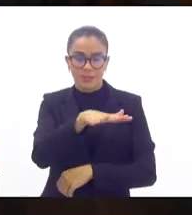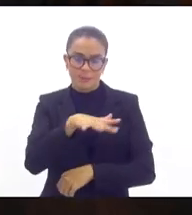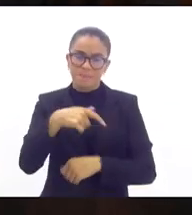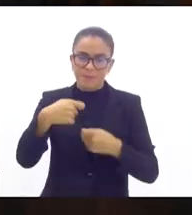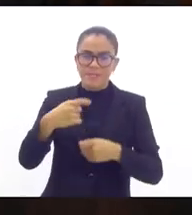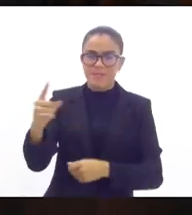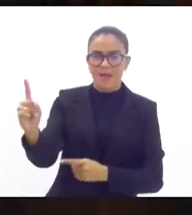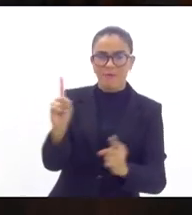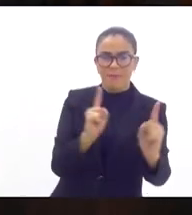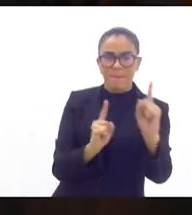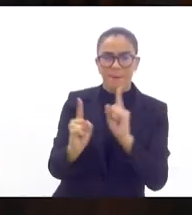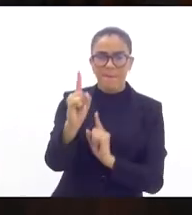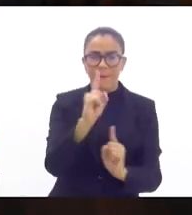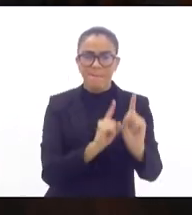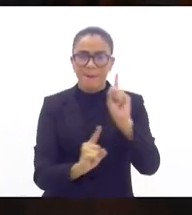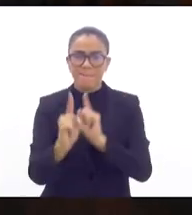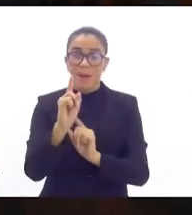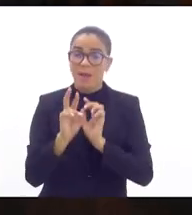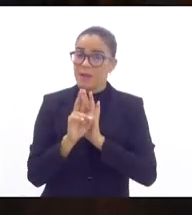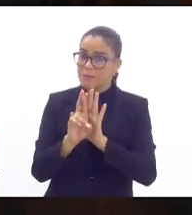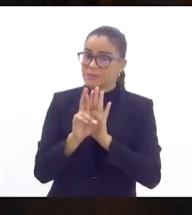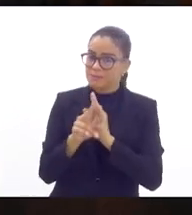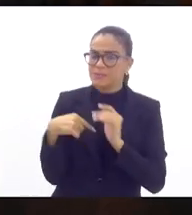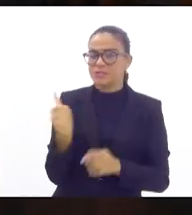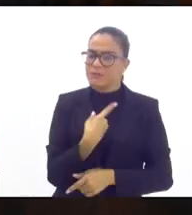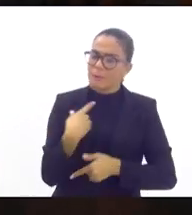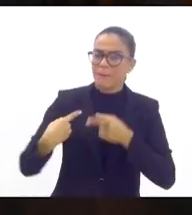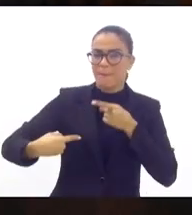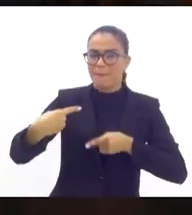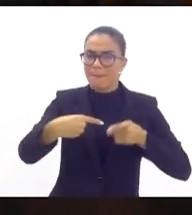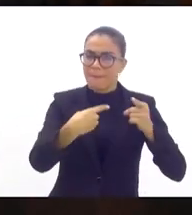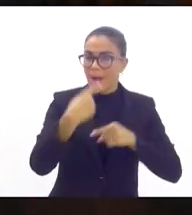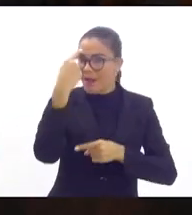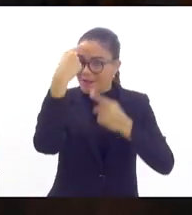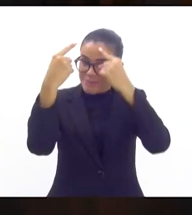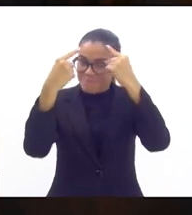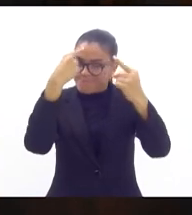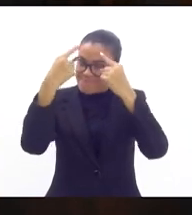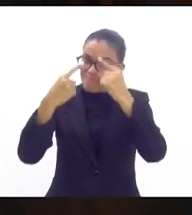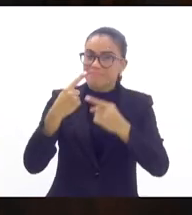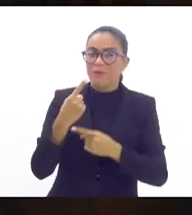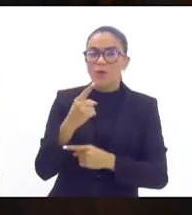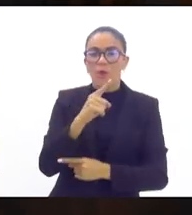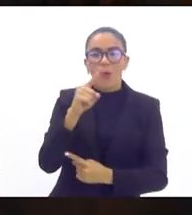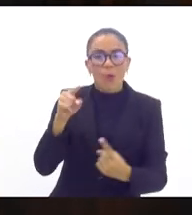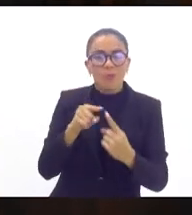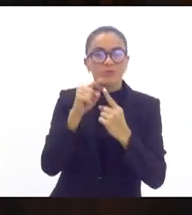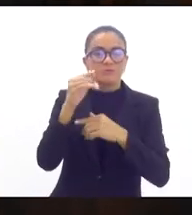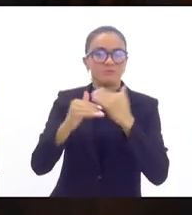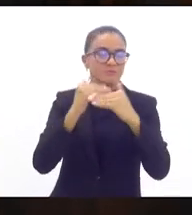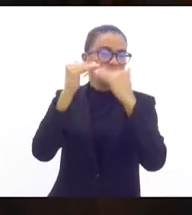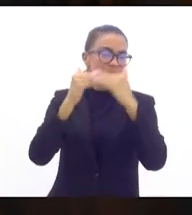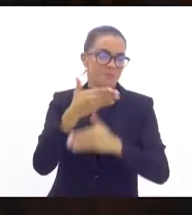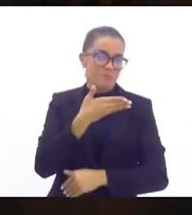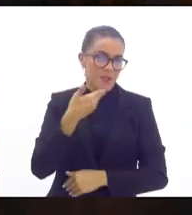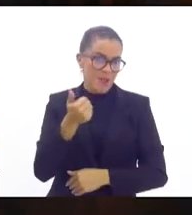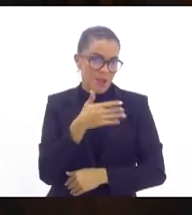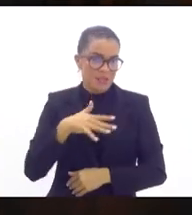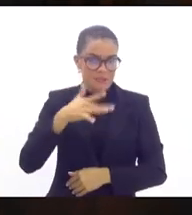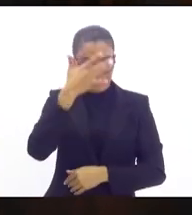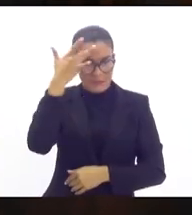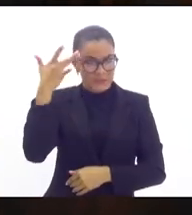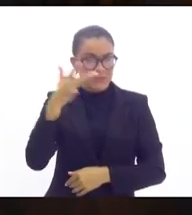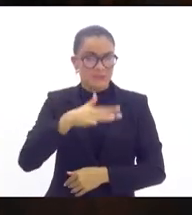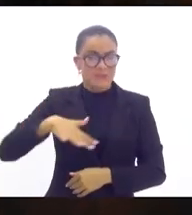os atores tivessem aqui para que a gente Trocasse ideias aqui e saísse com ideias novas aí para melhorar para melhorar a situação de todo em torno do